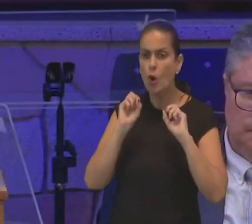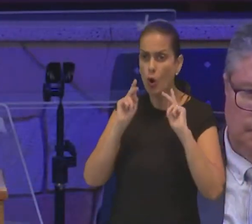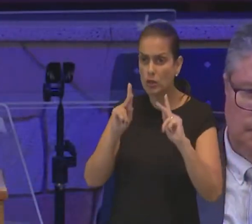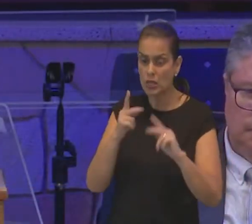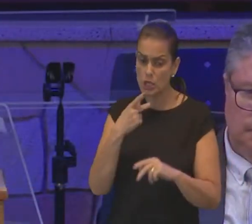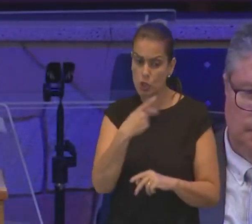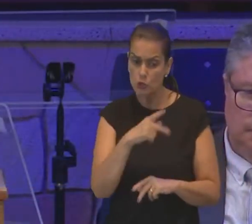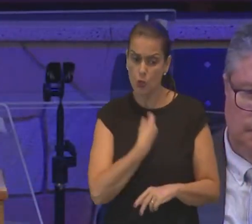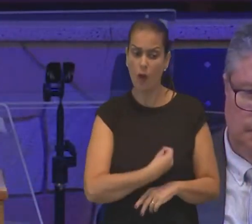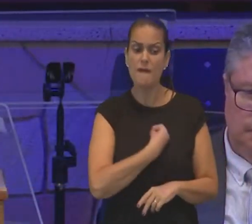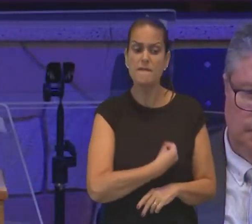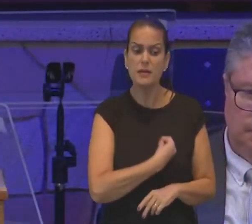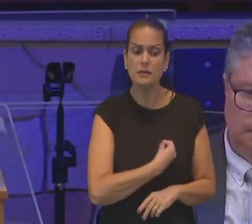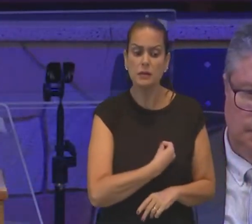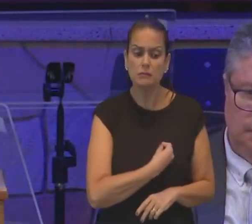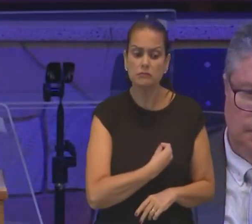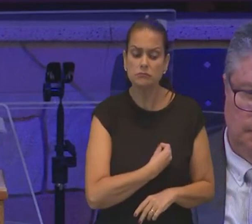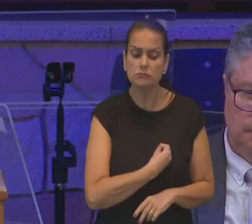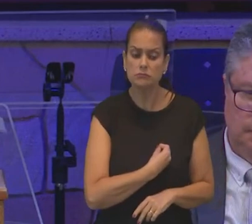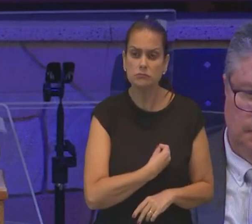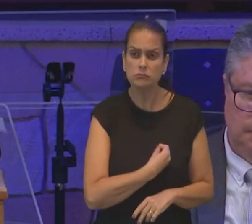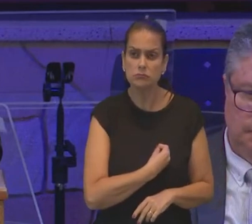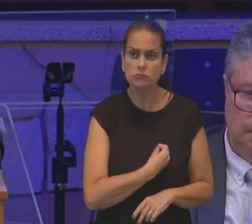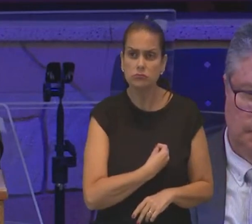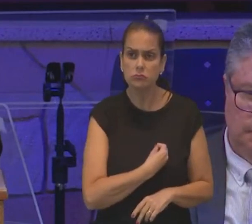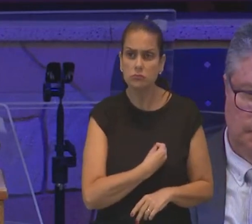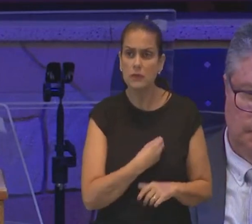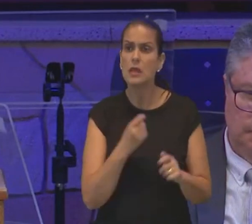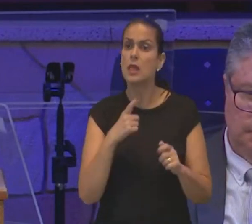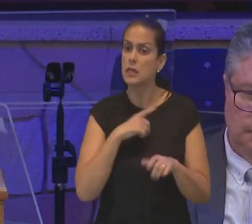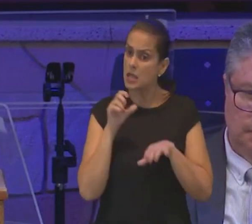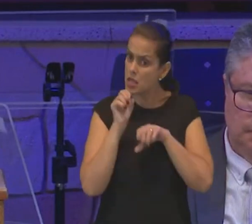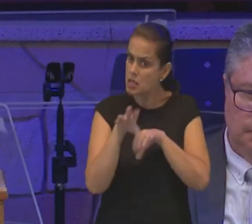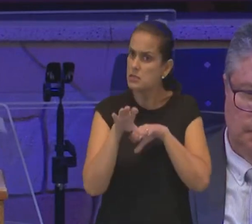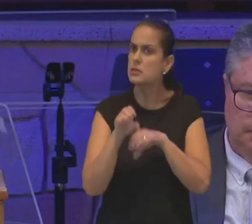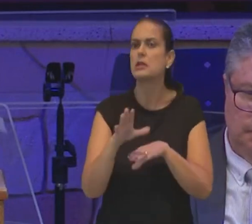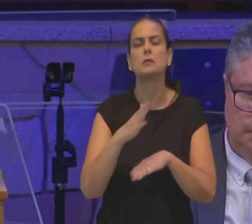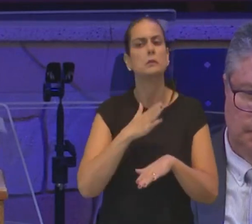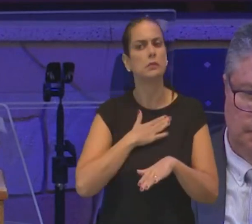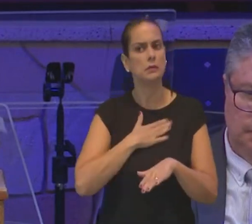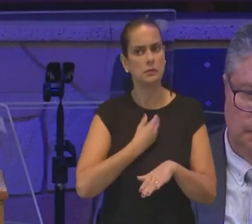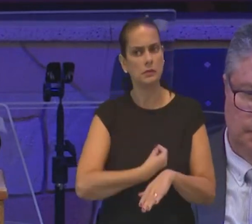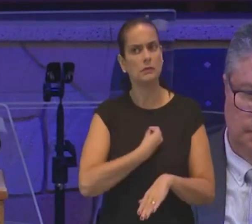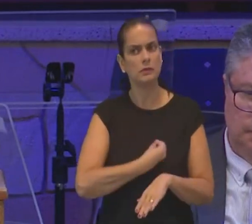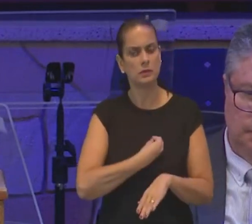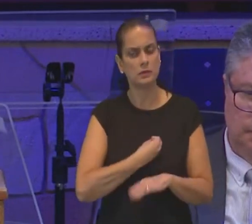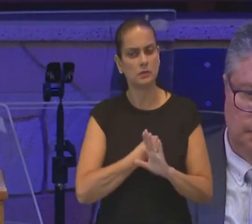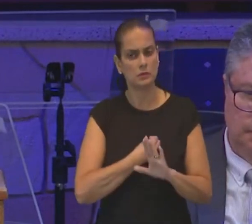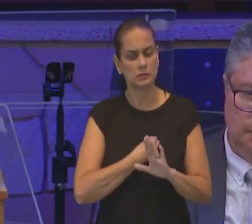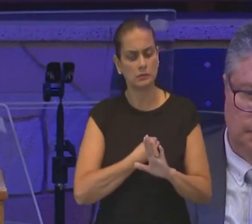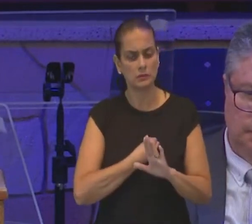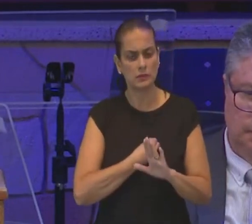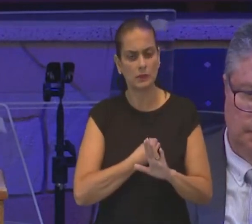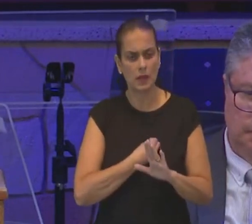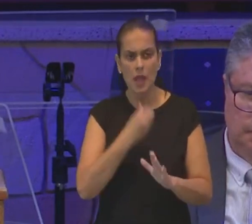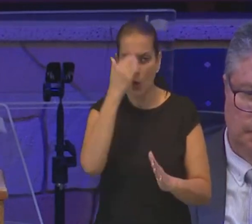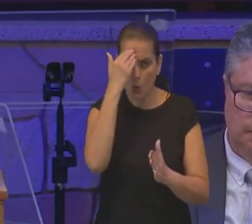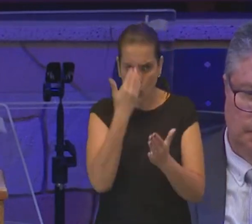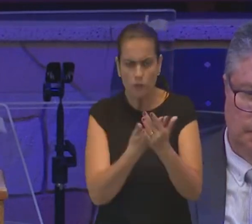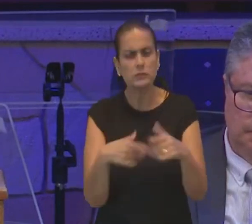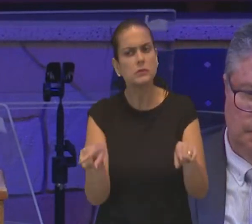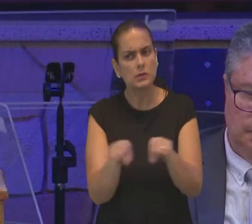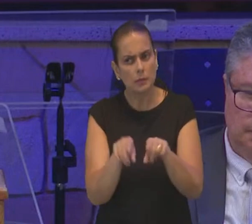sua vida, isso traz uma lição para mim, meus irmãos, e eu acredito também para a